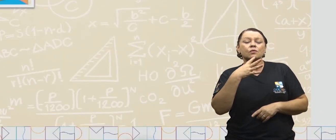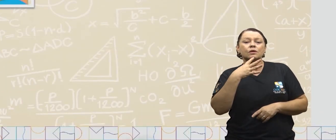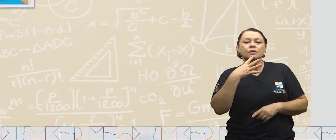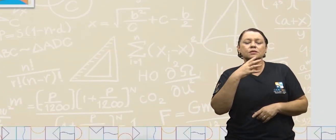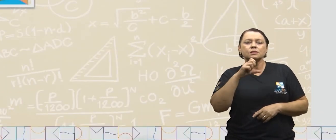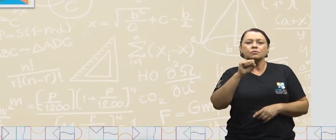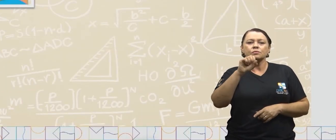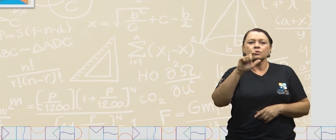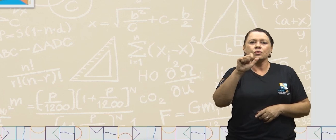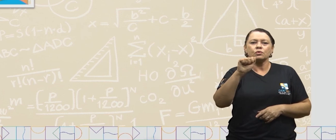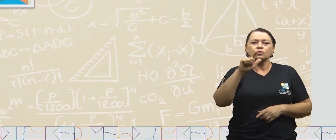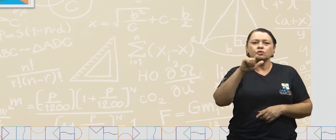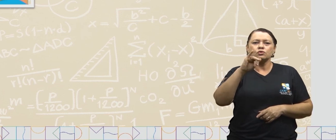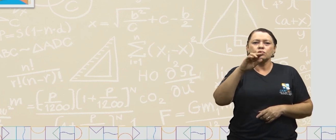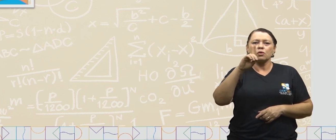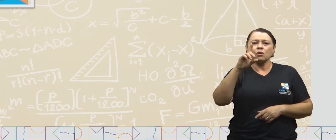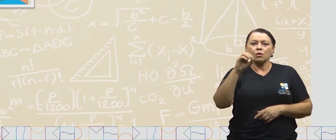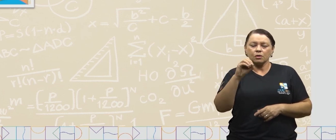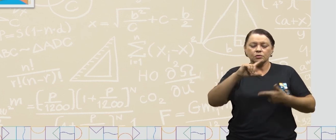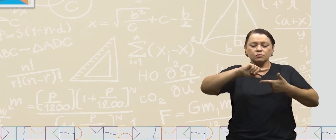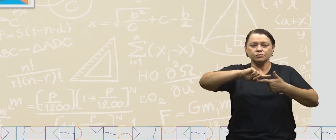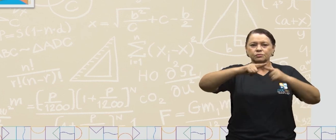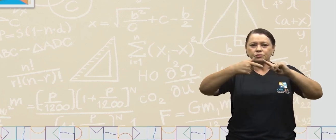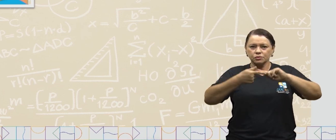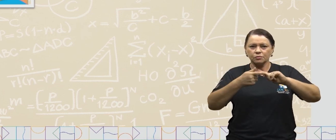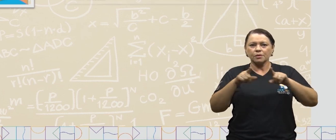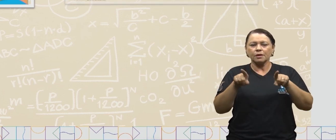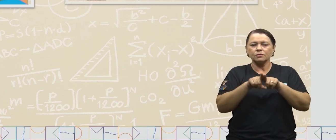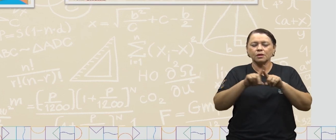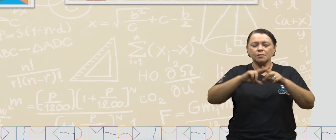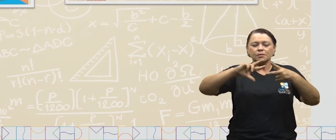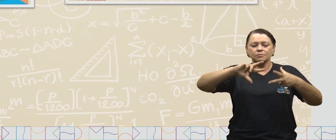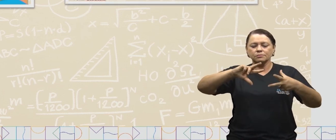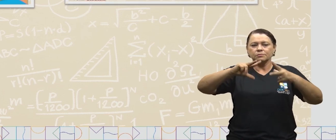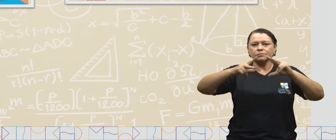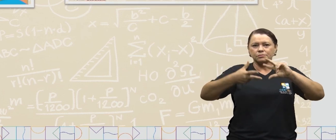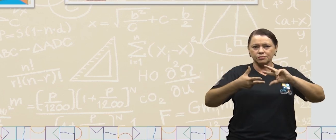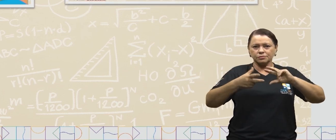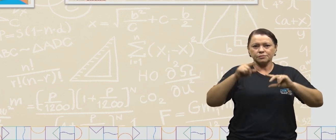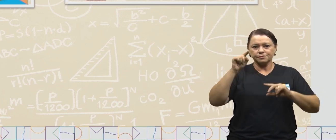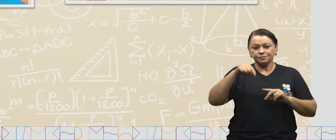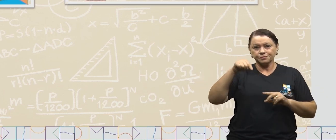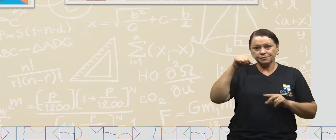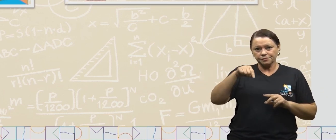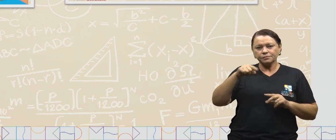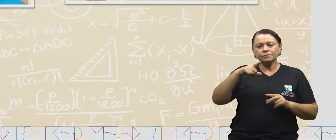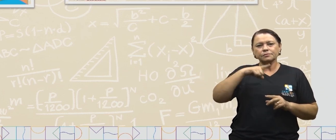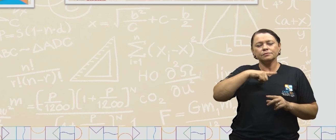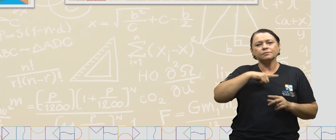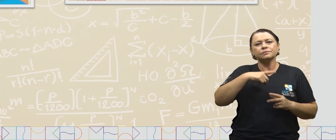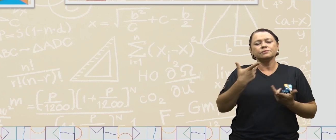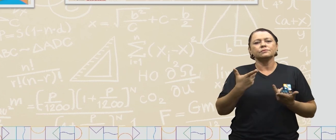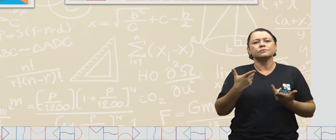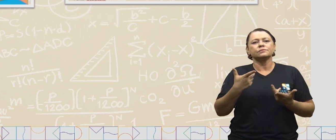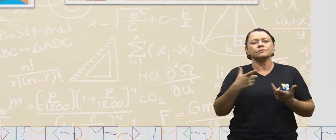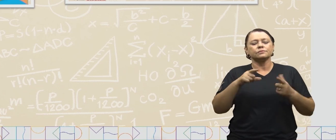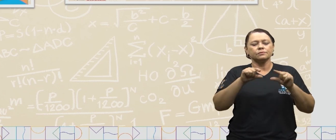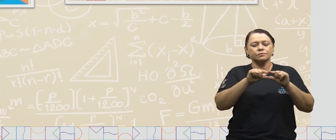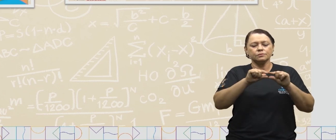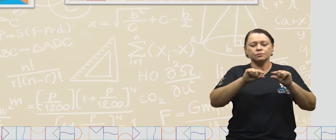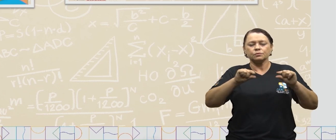por sólidos geométricos e por poliedros. Os poliedros são compostos